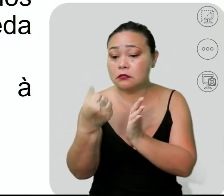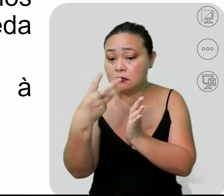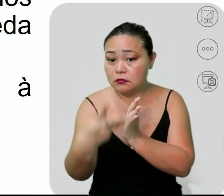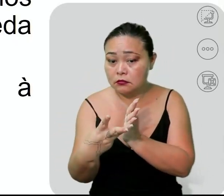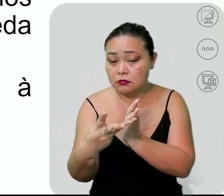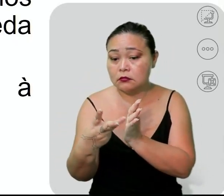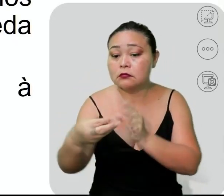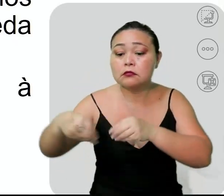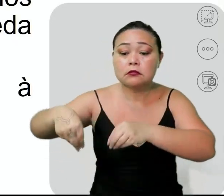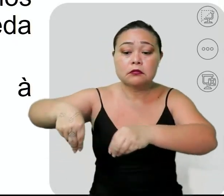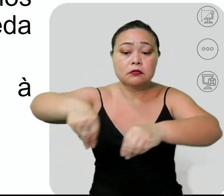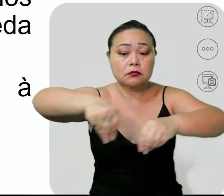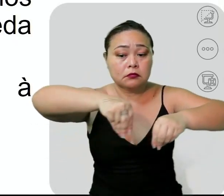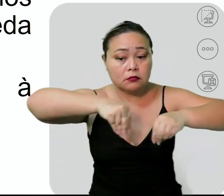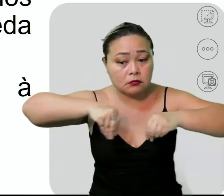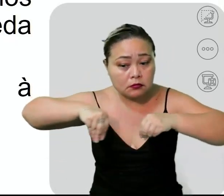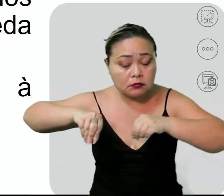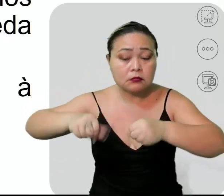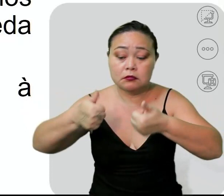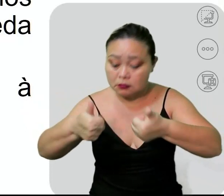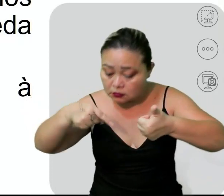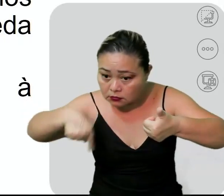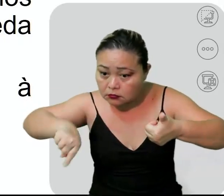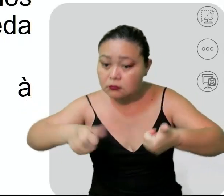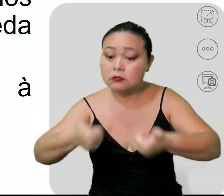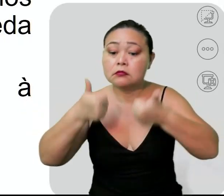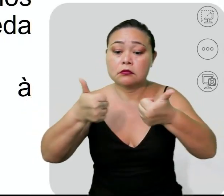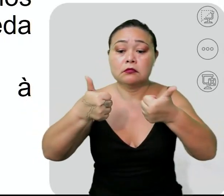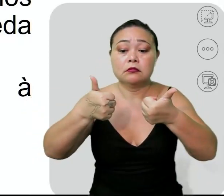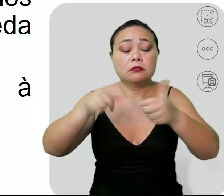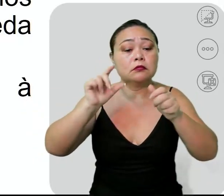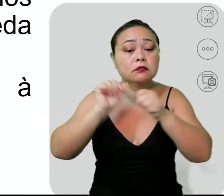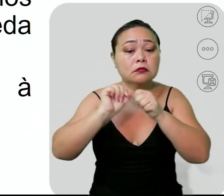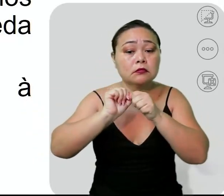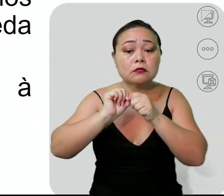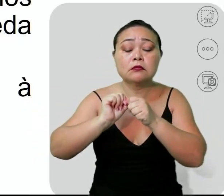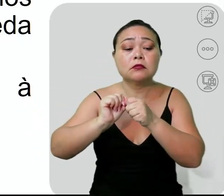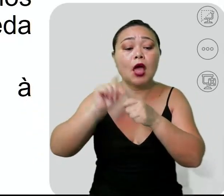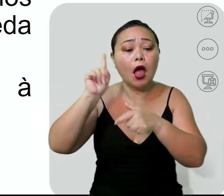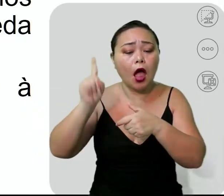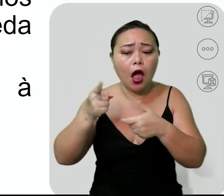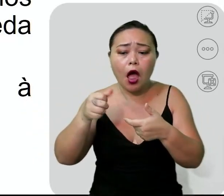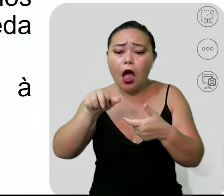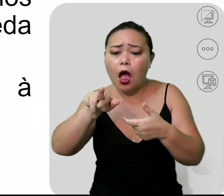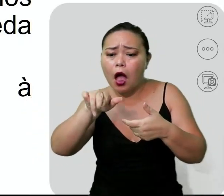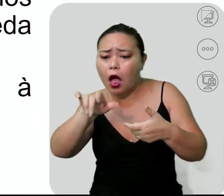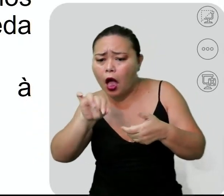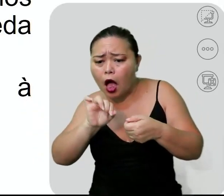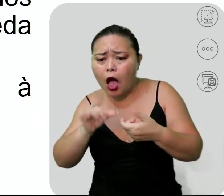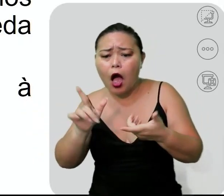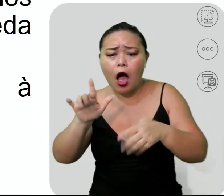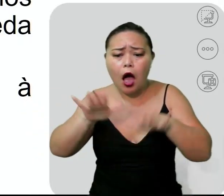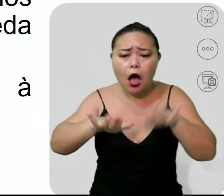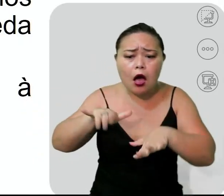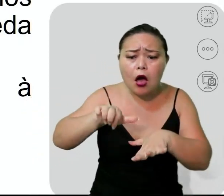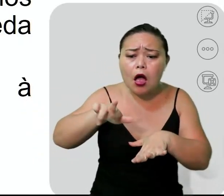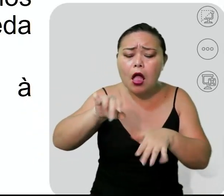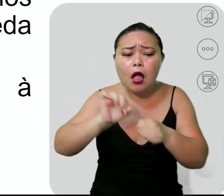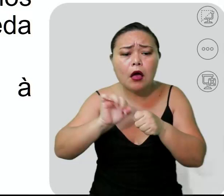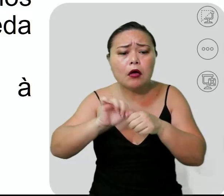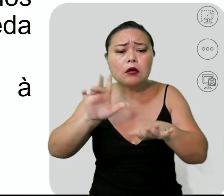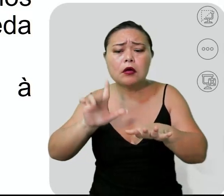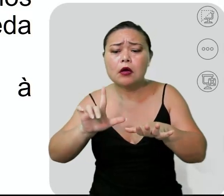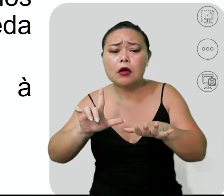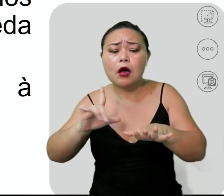terras que eram vistas como boa qualidade se tornaram raras. E ao se tornarem raras, começa